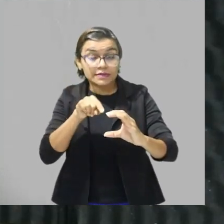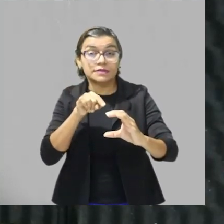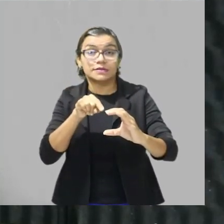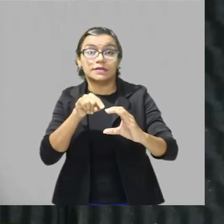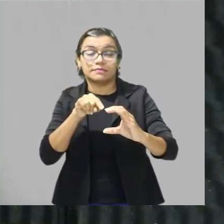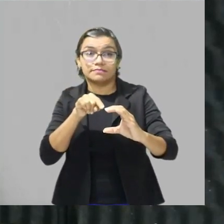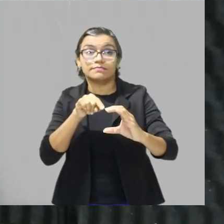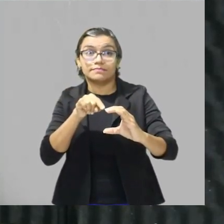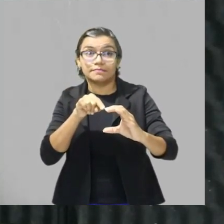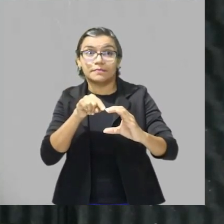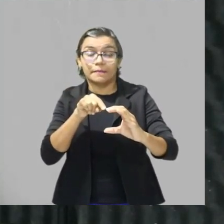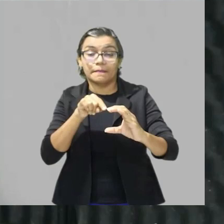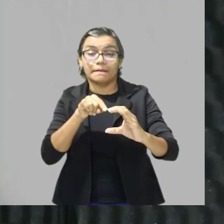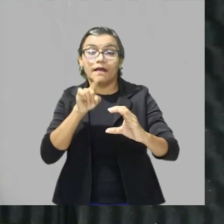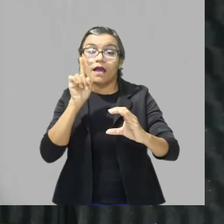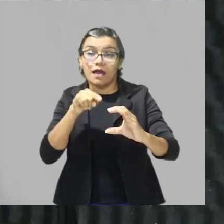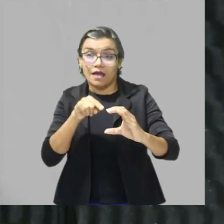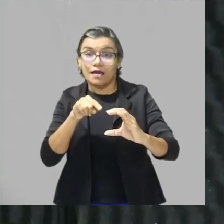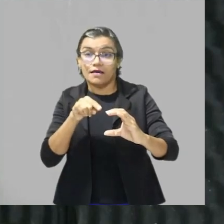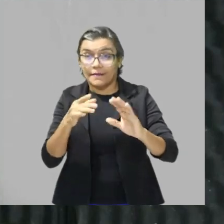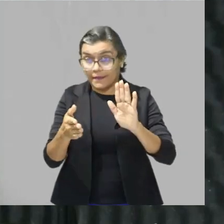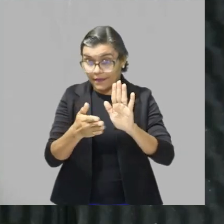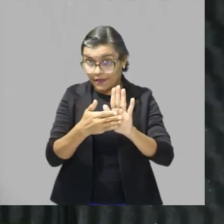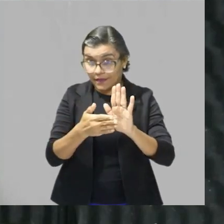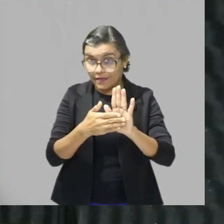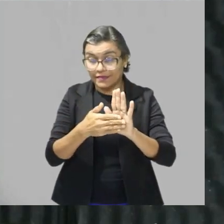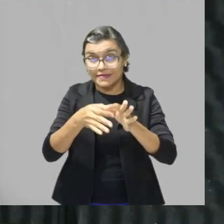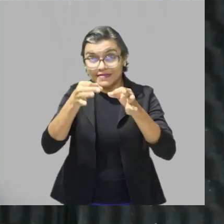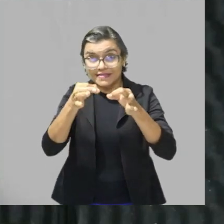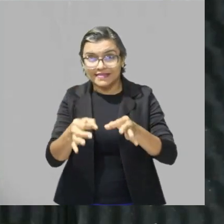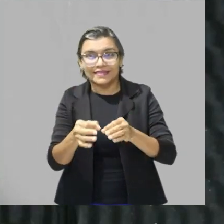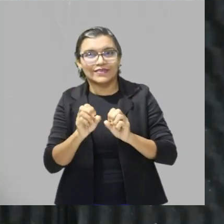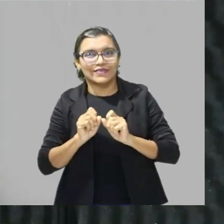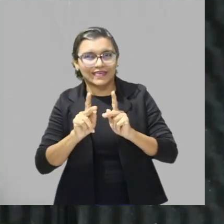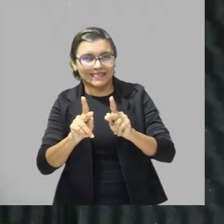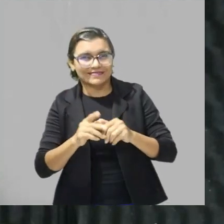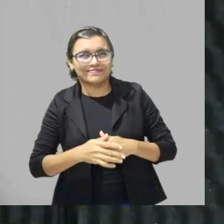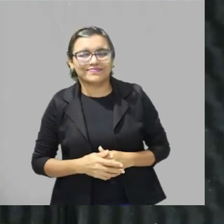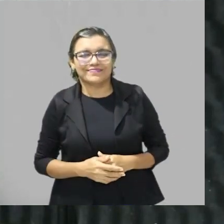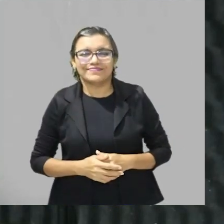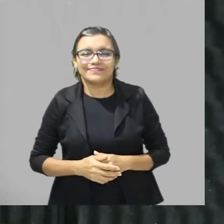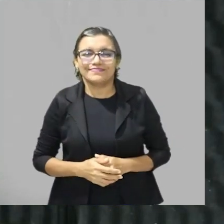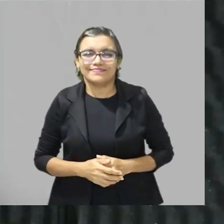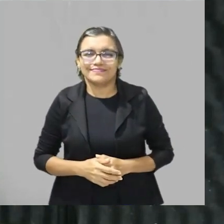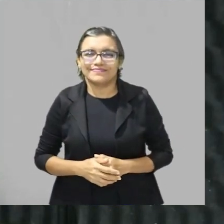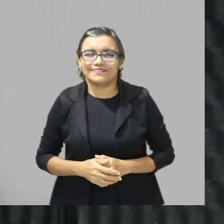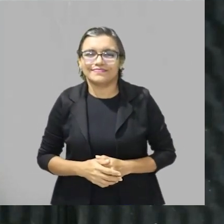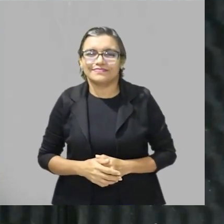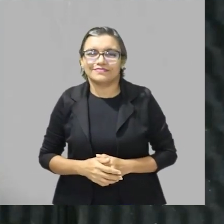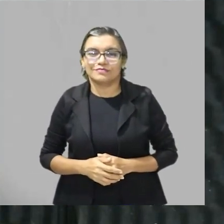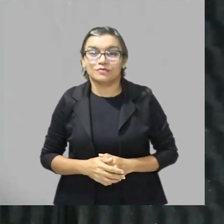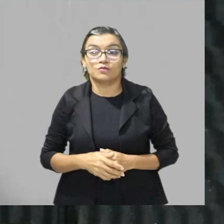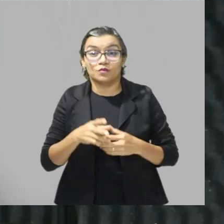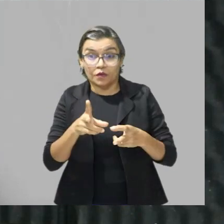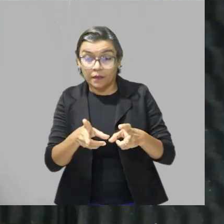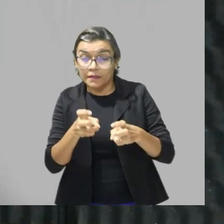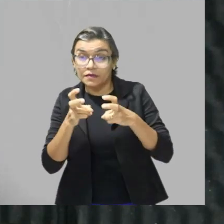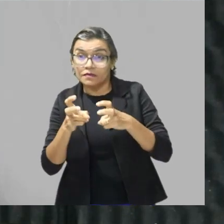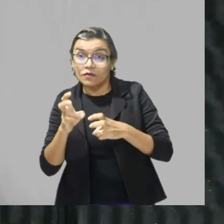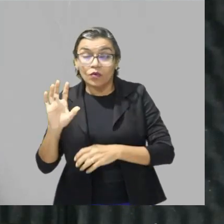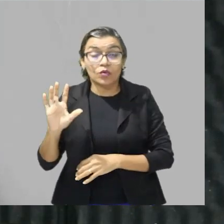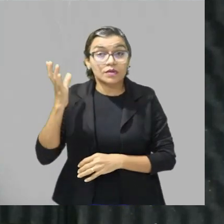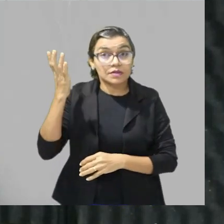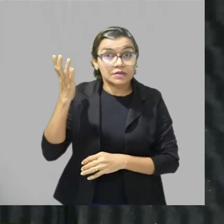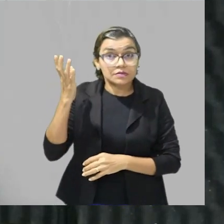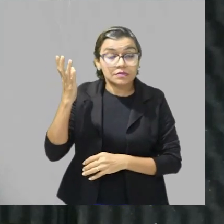você vai assinar lá a letra C A proposição de hipóteses certo marcou aí para ti Beleza Pura Olha só ele observou um fenômeno